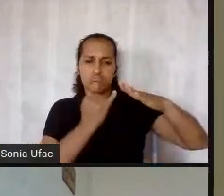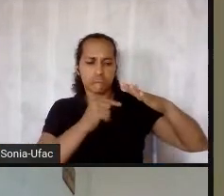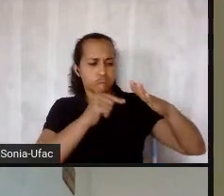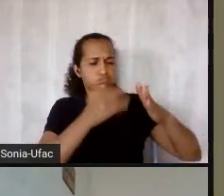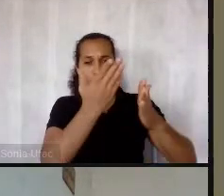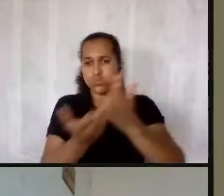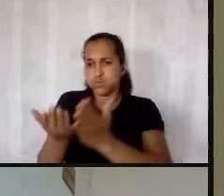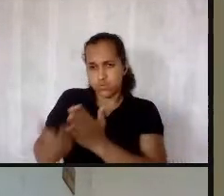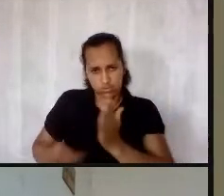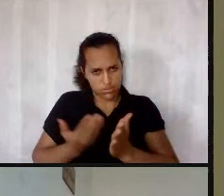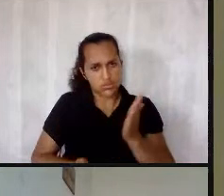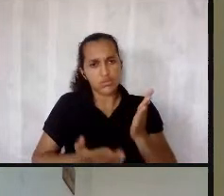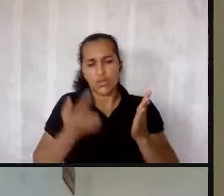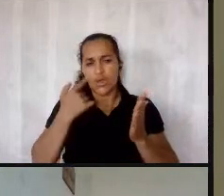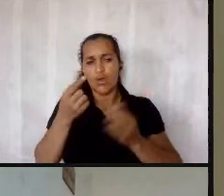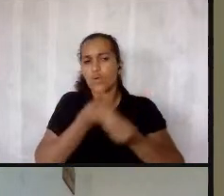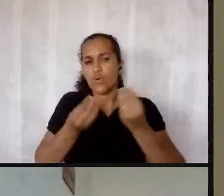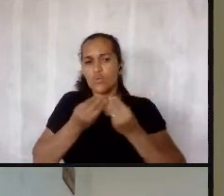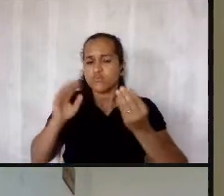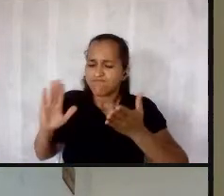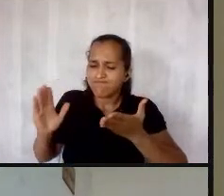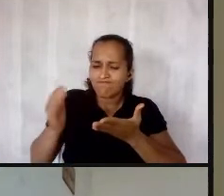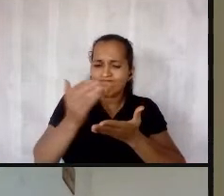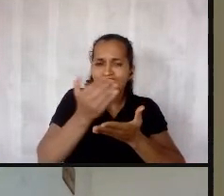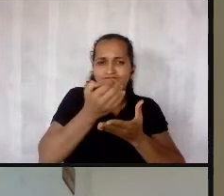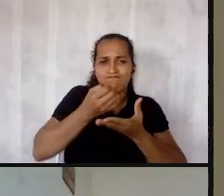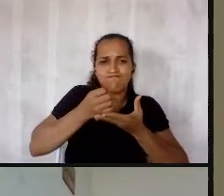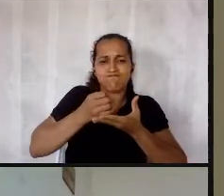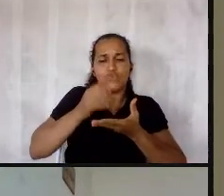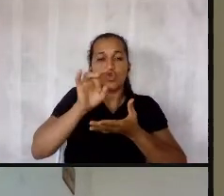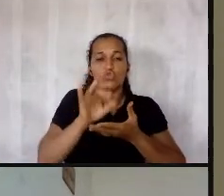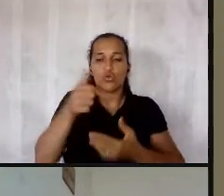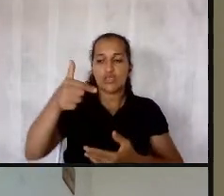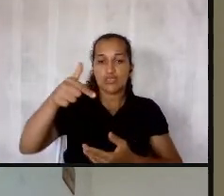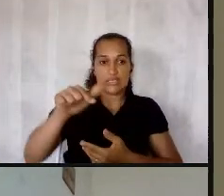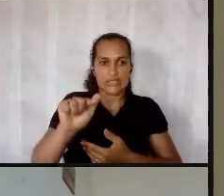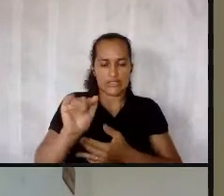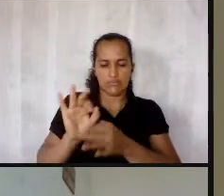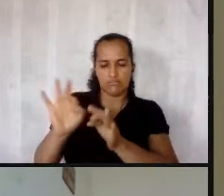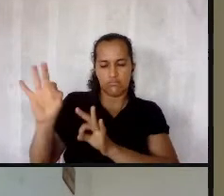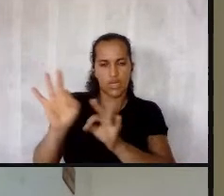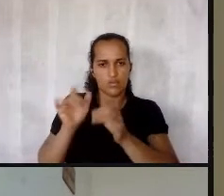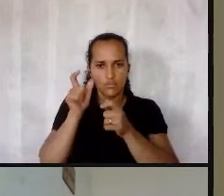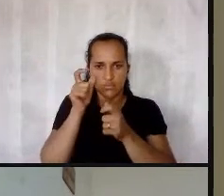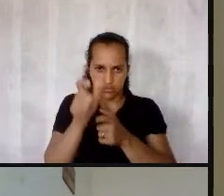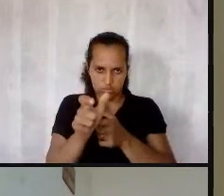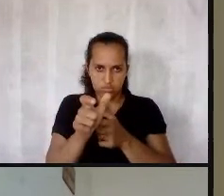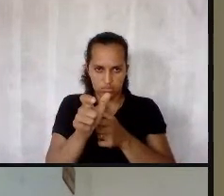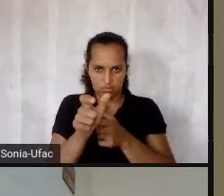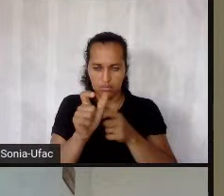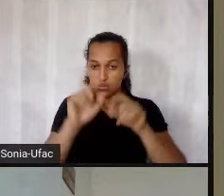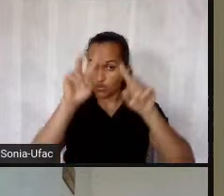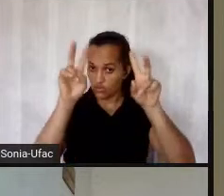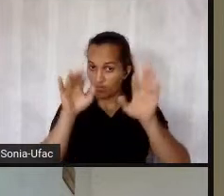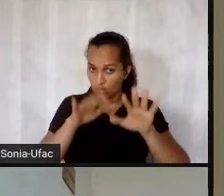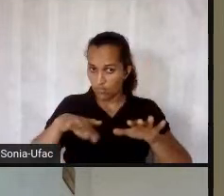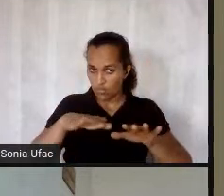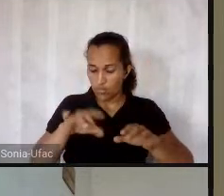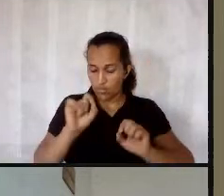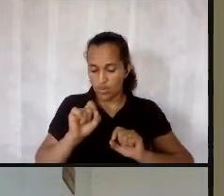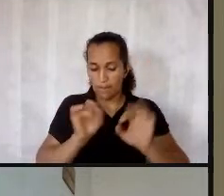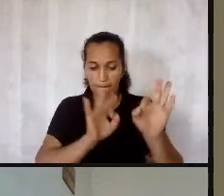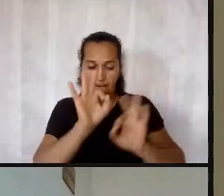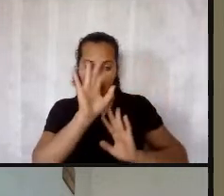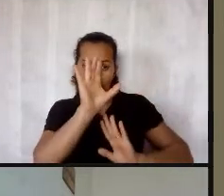sendo possível a coleta de apenas 17 planos de nosso interesse. Então, planos de custos que